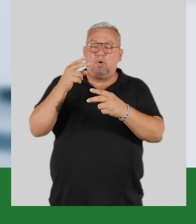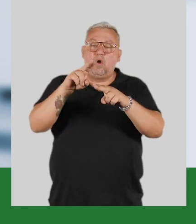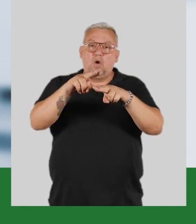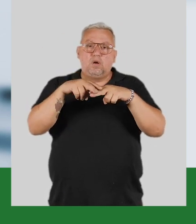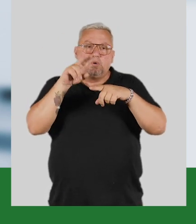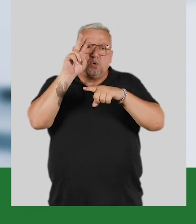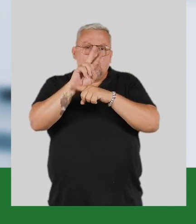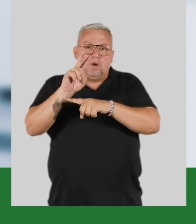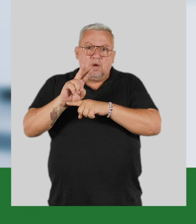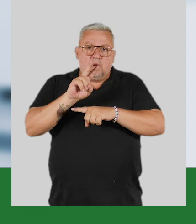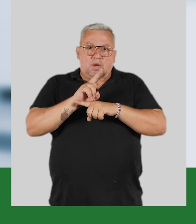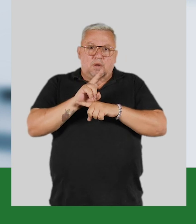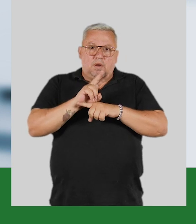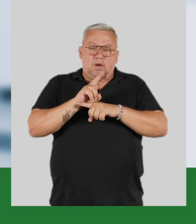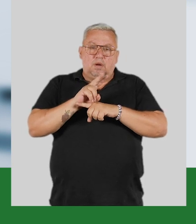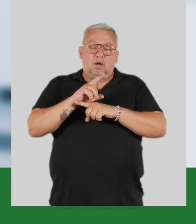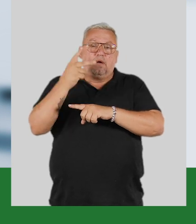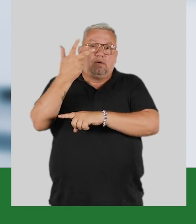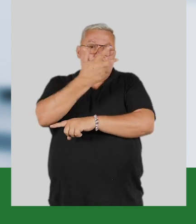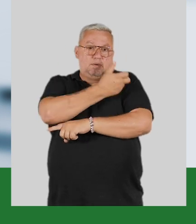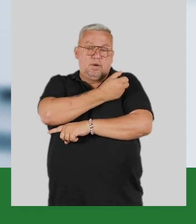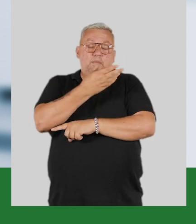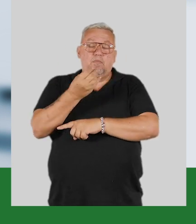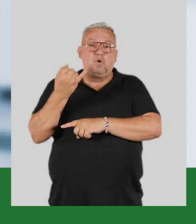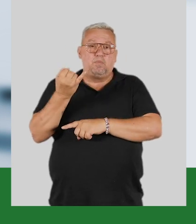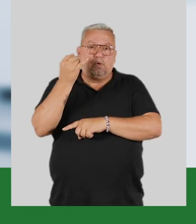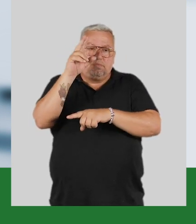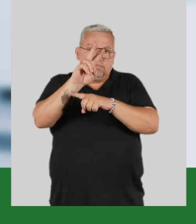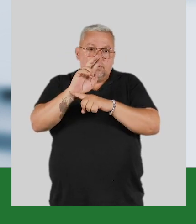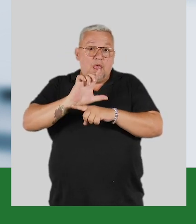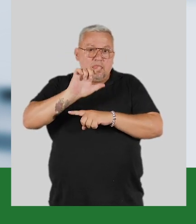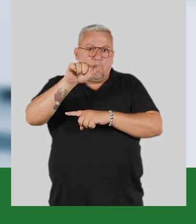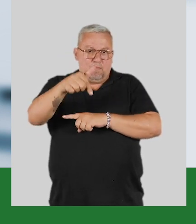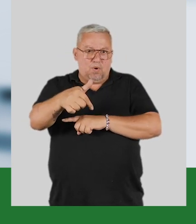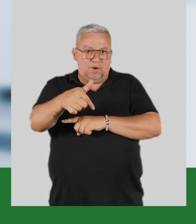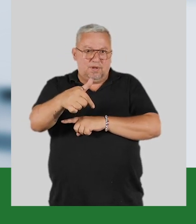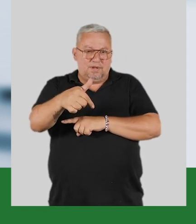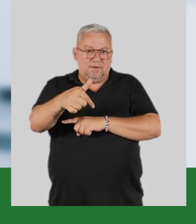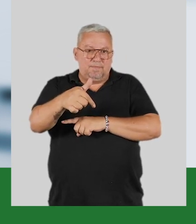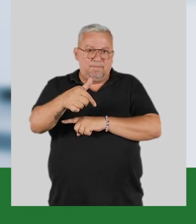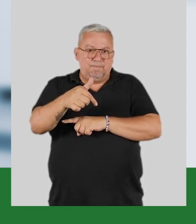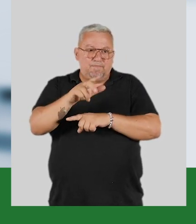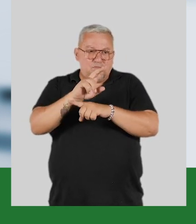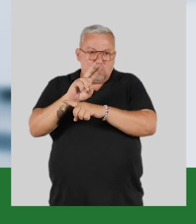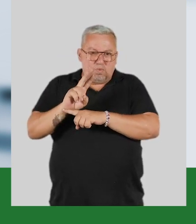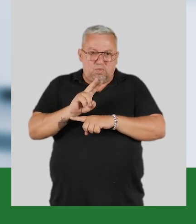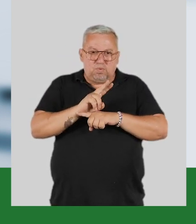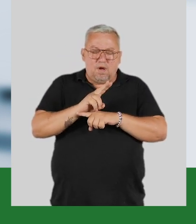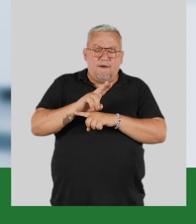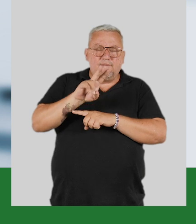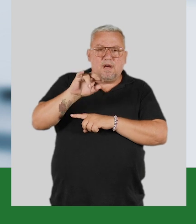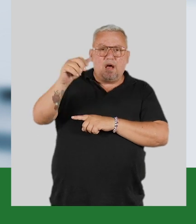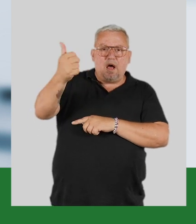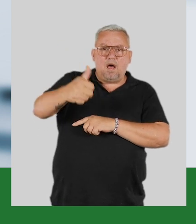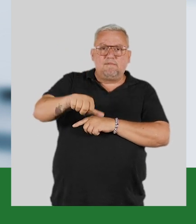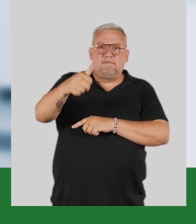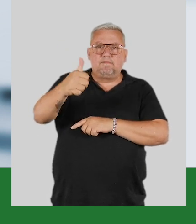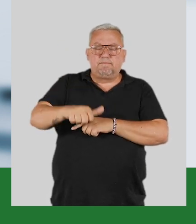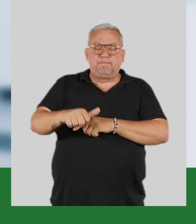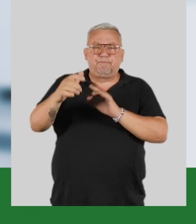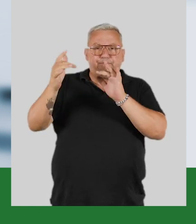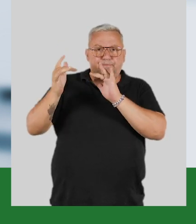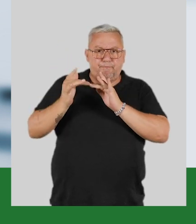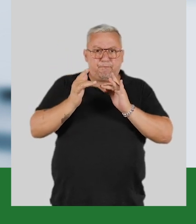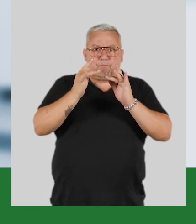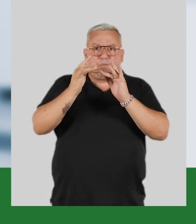vigilância de eventos adversos pós-vacinação ela é muito importante. Tá? A vigilância ela vai ser importante para avaliar se há relação